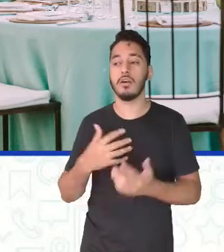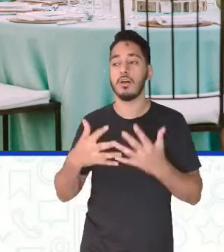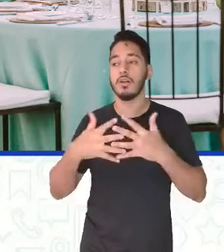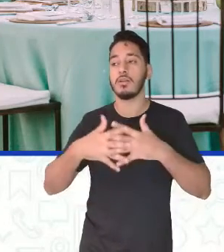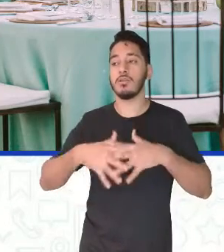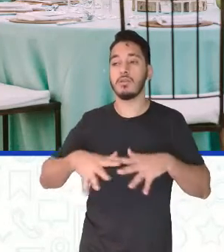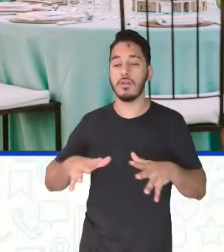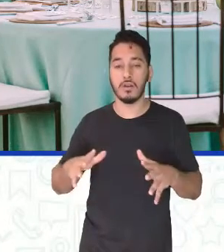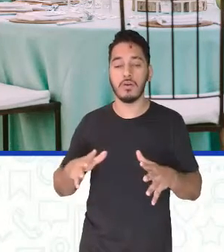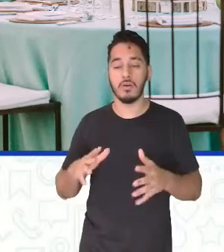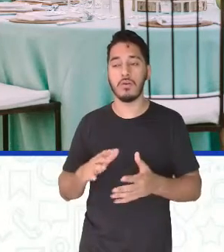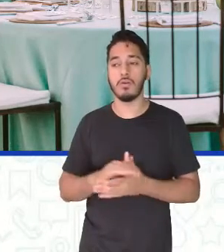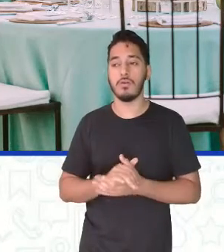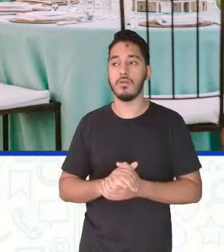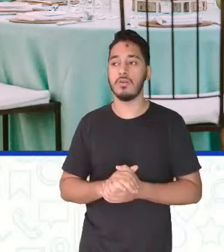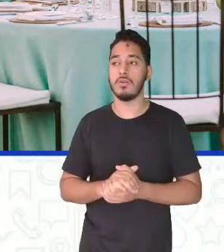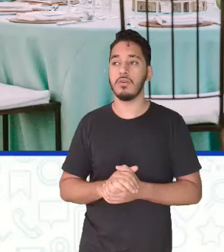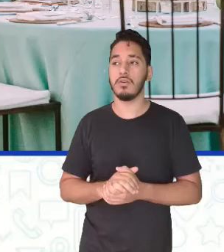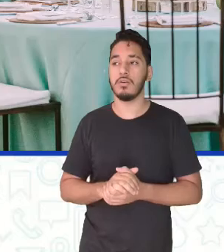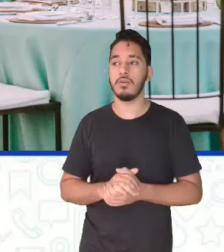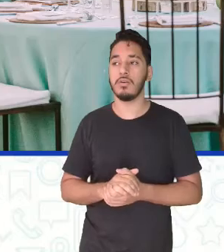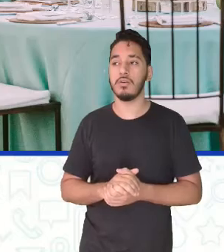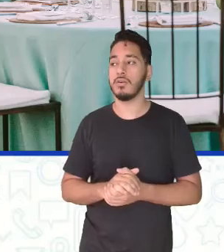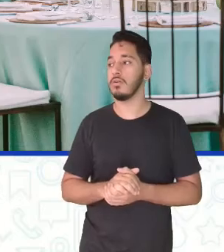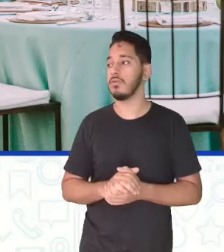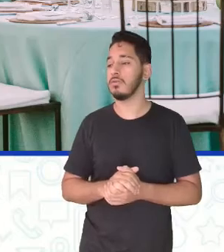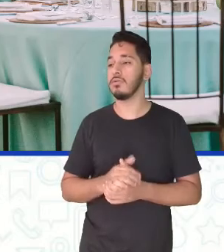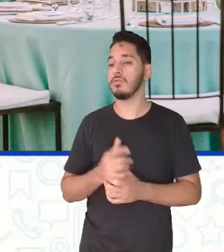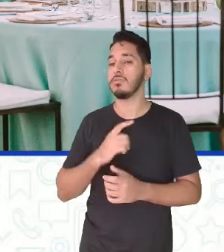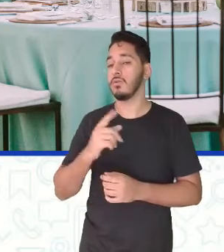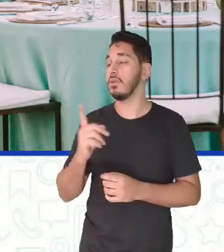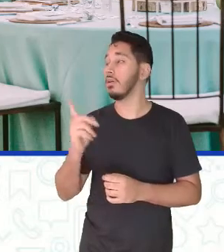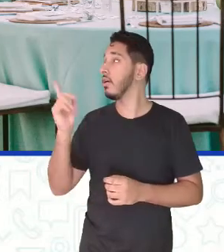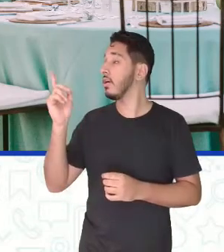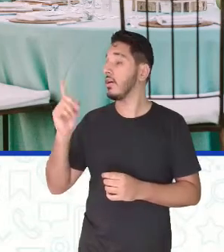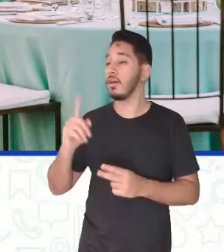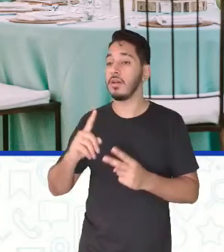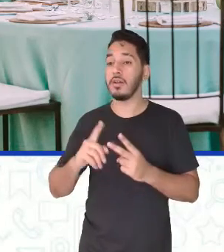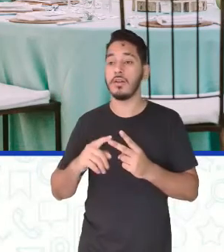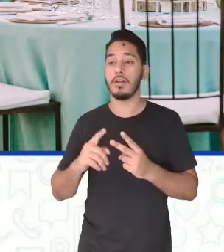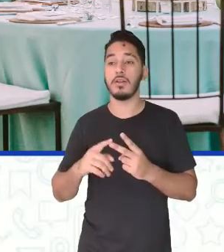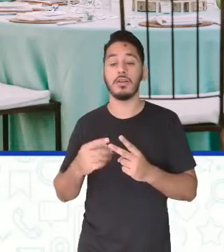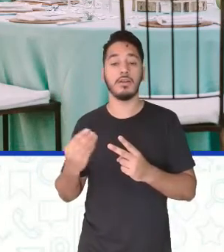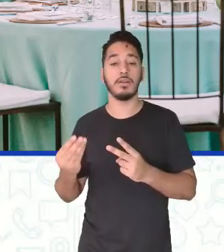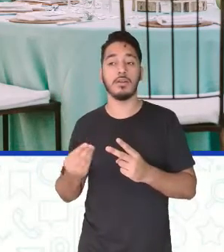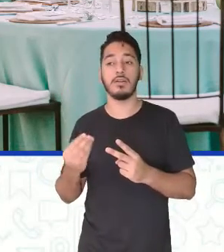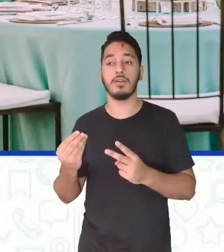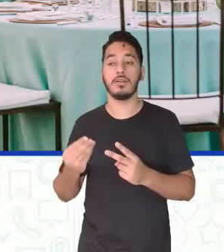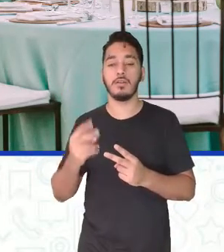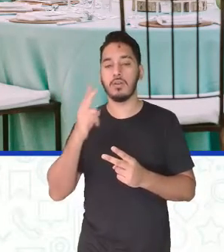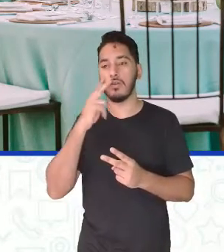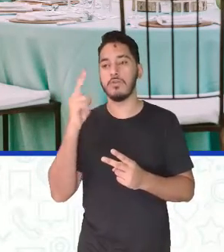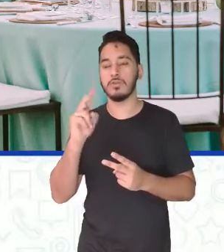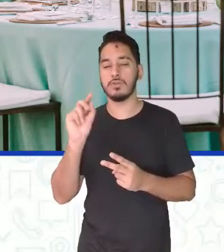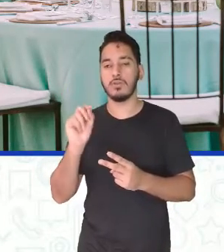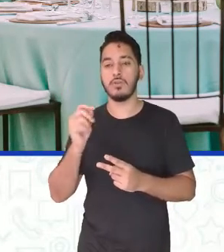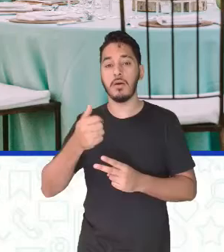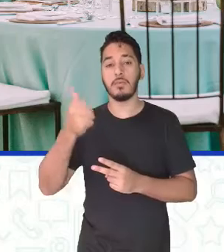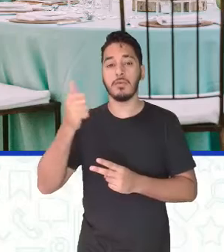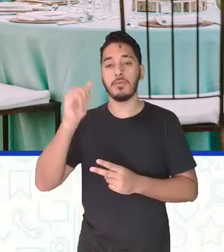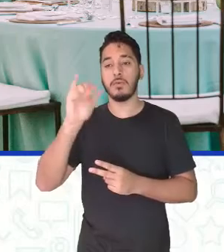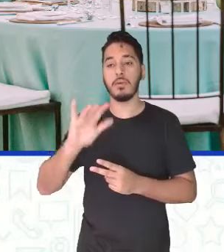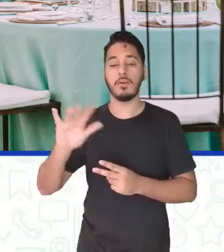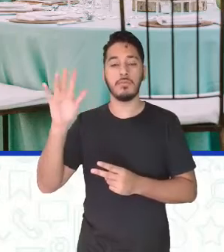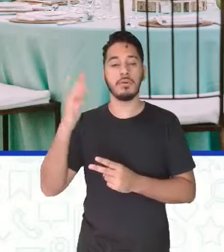natural, vamos ter ela de uma forma, enfim, como você vê aqui, a primeira